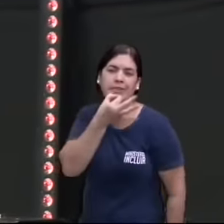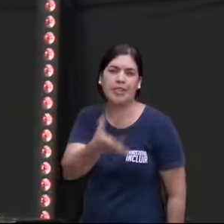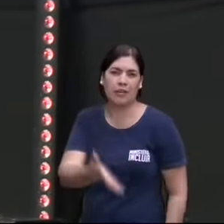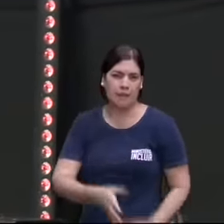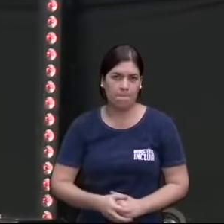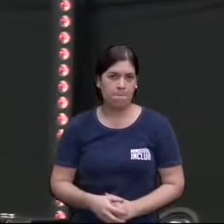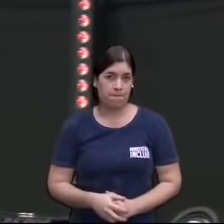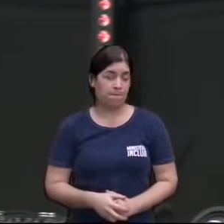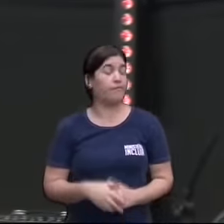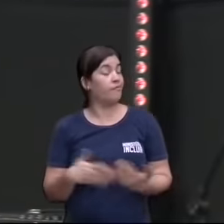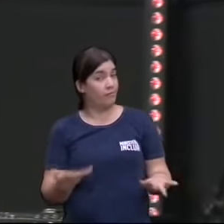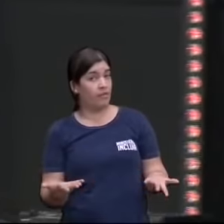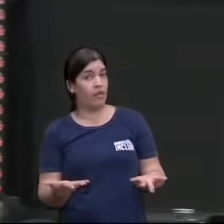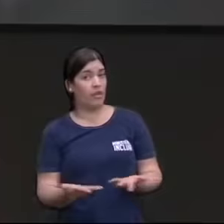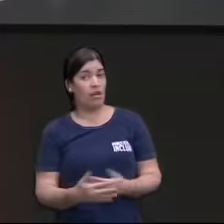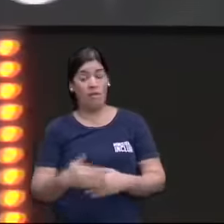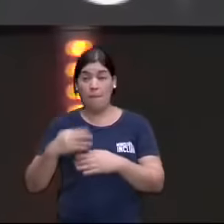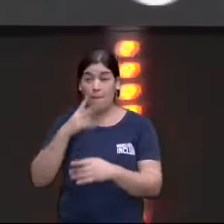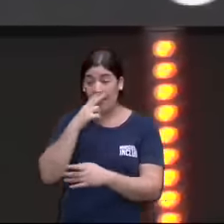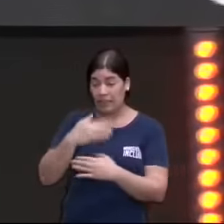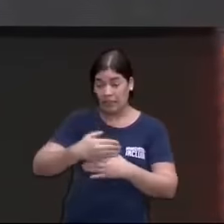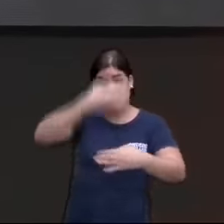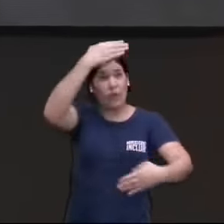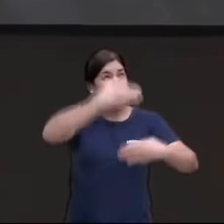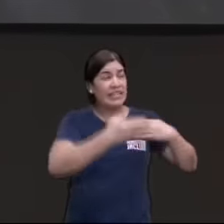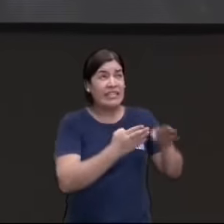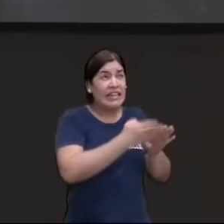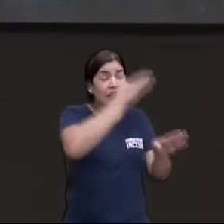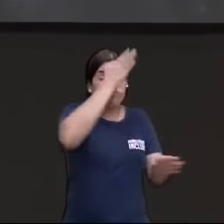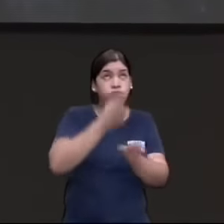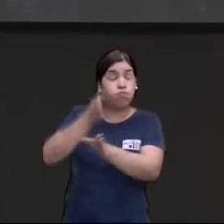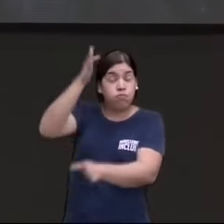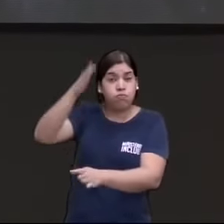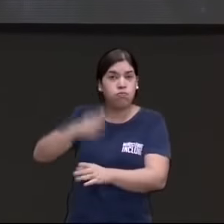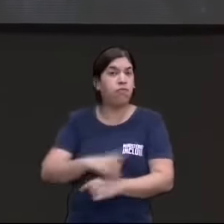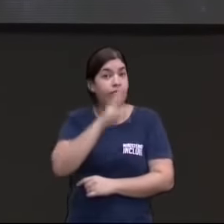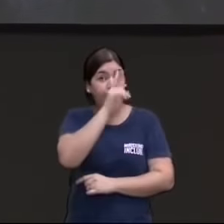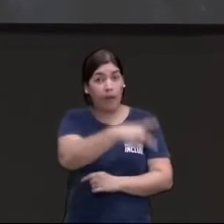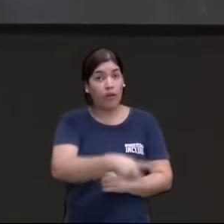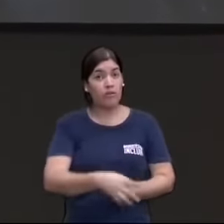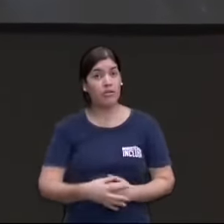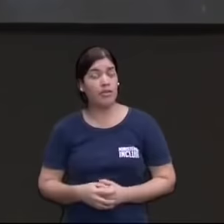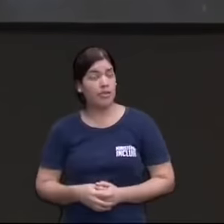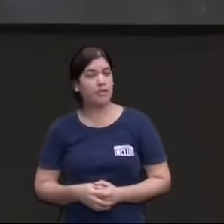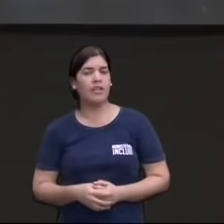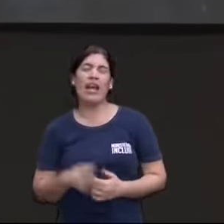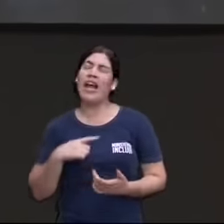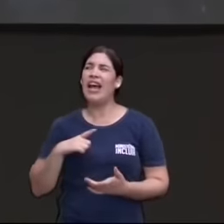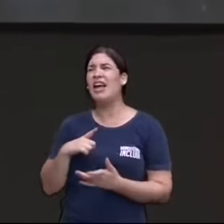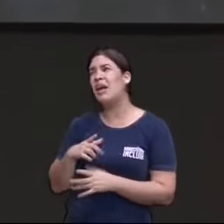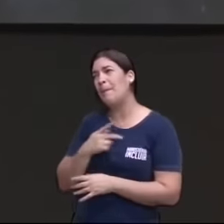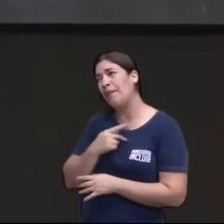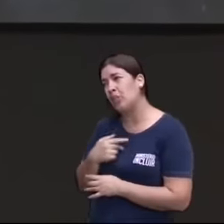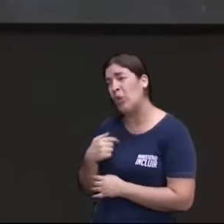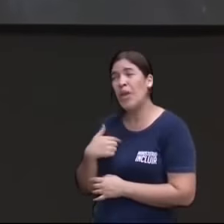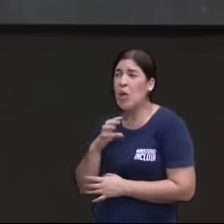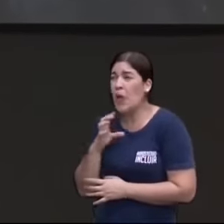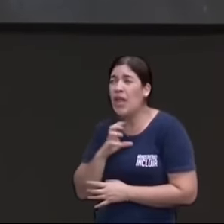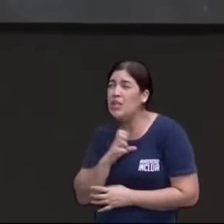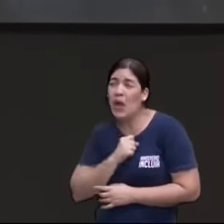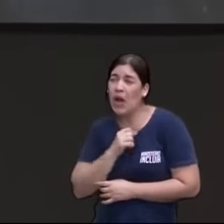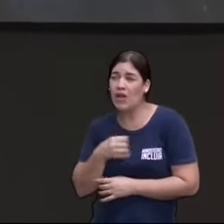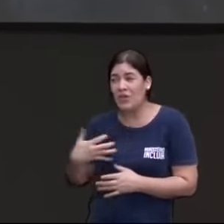Meu Deus do céu, fortaleza. Agora, eu tenho um negocinho aqui, eu adoro uma cervejinha, eu estou tomando